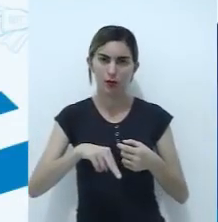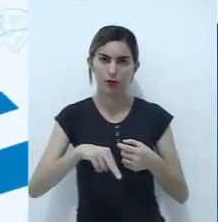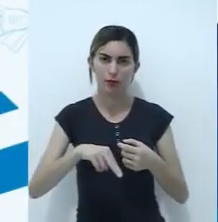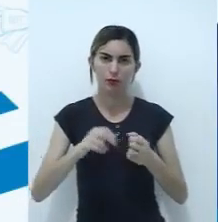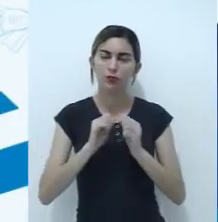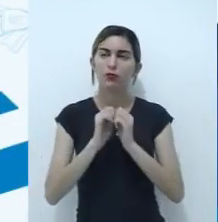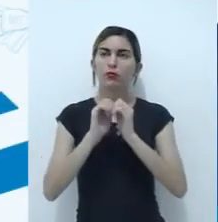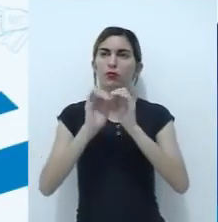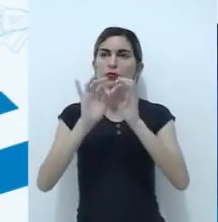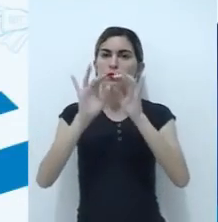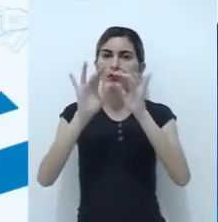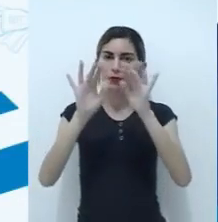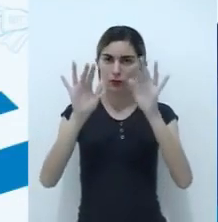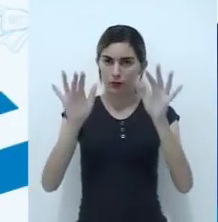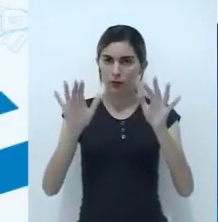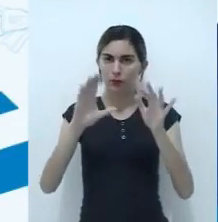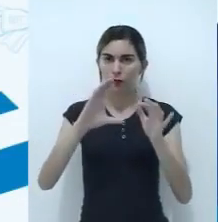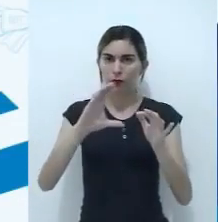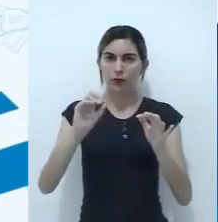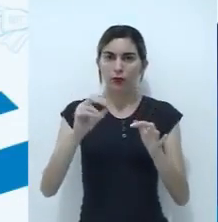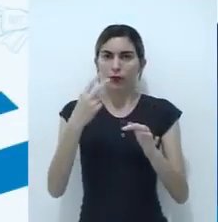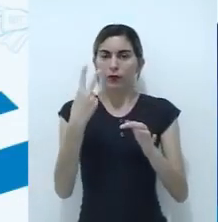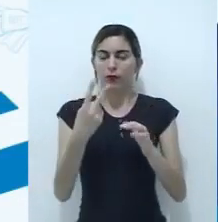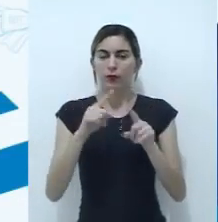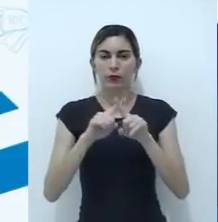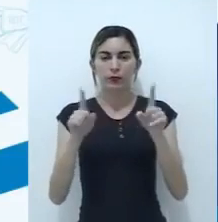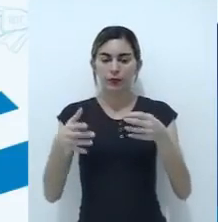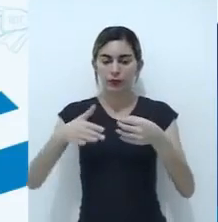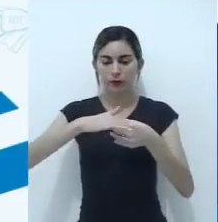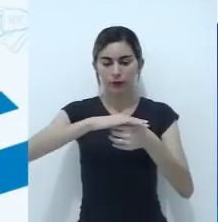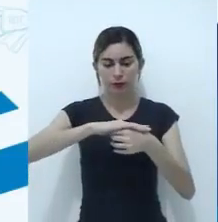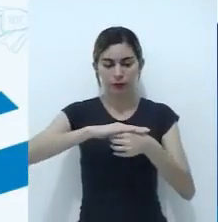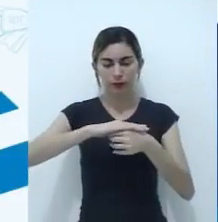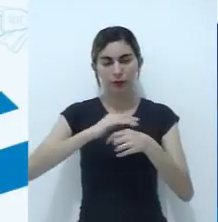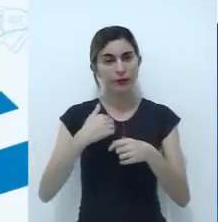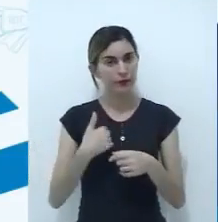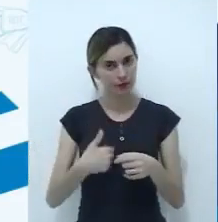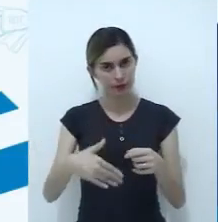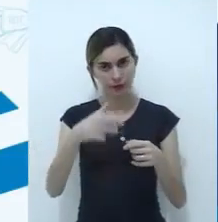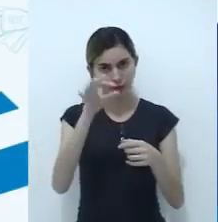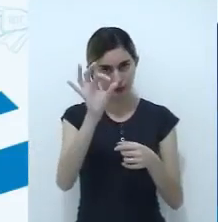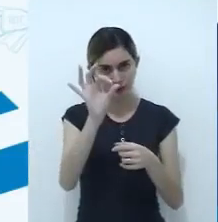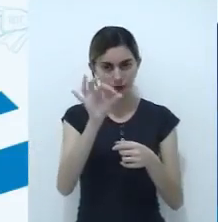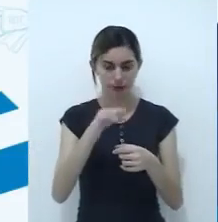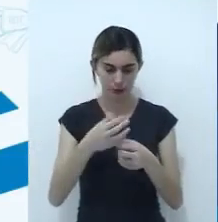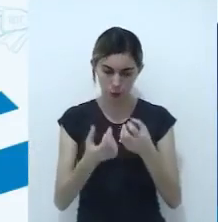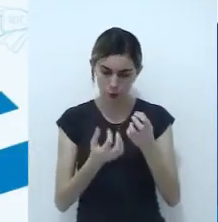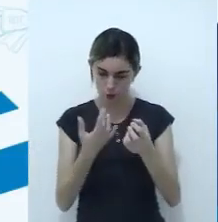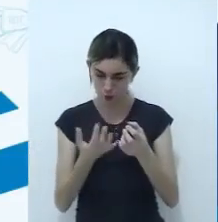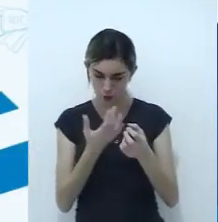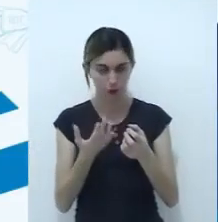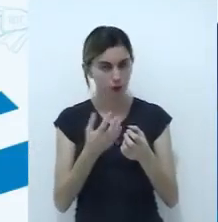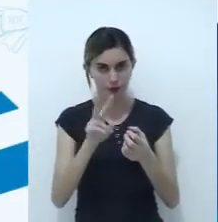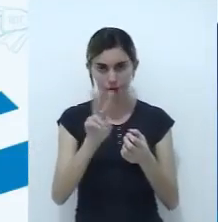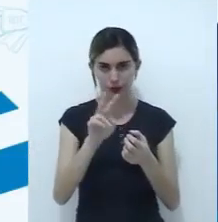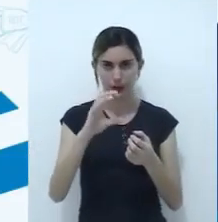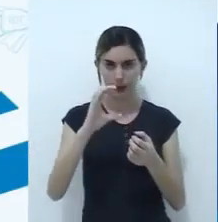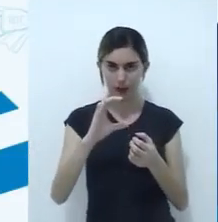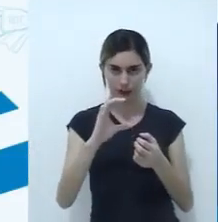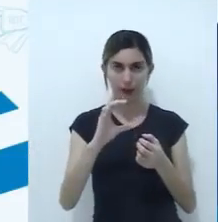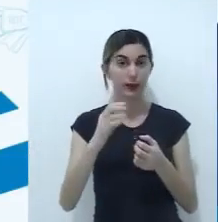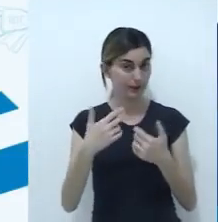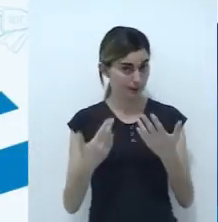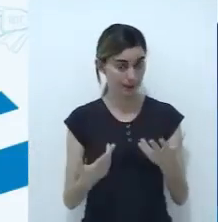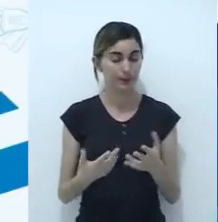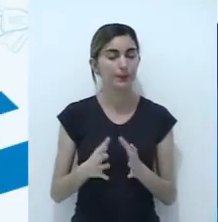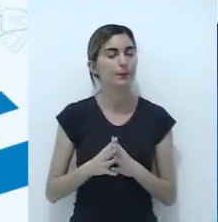ocorrendo a liberação de gás, que é o gás carbônico, mas está fechado, né? A pastilha efervescente de vitamina